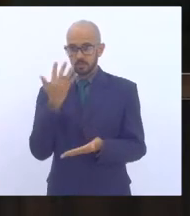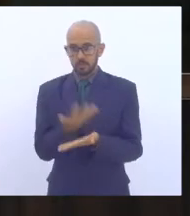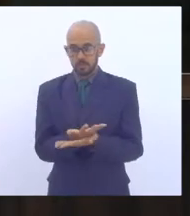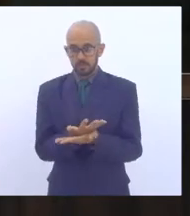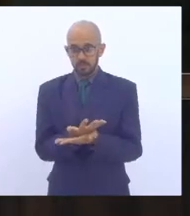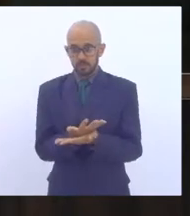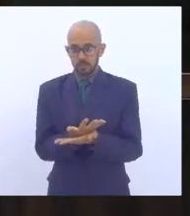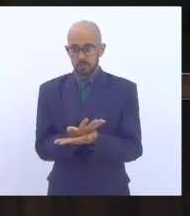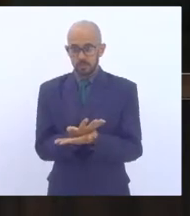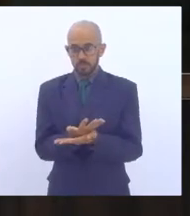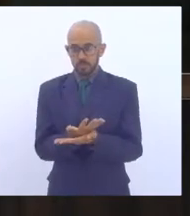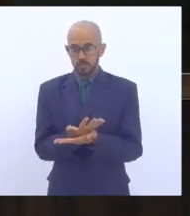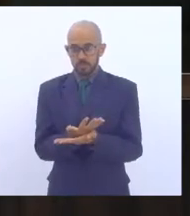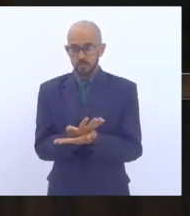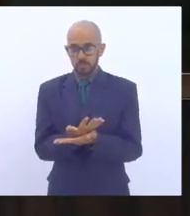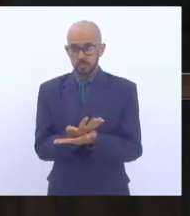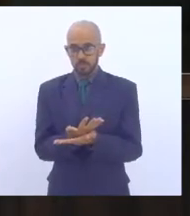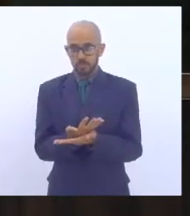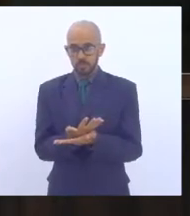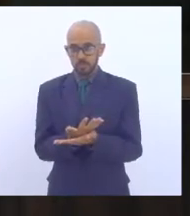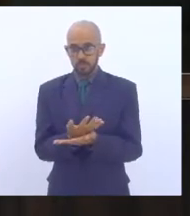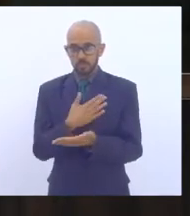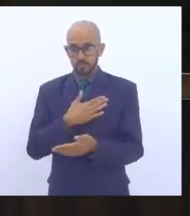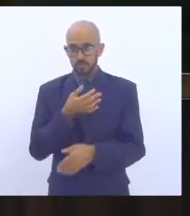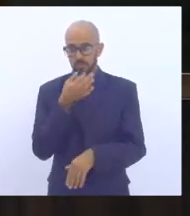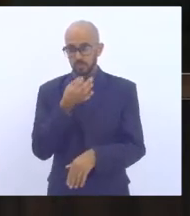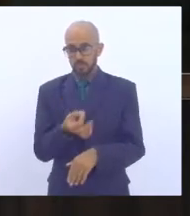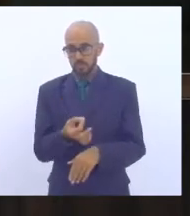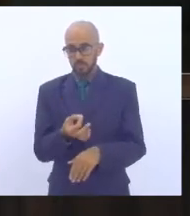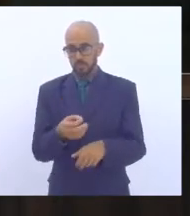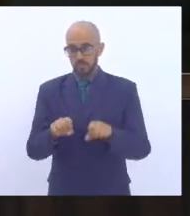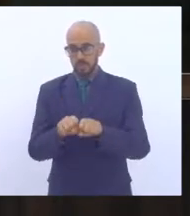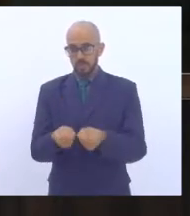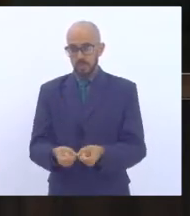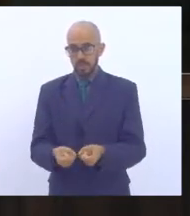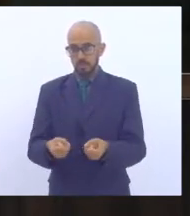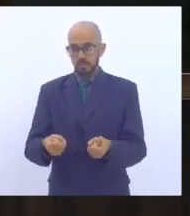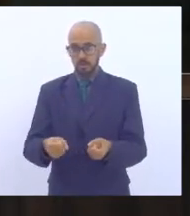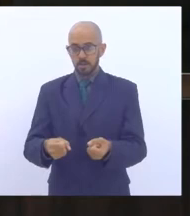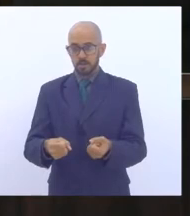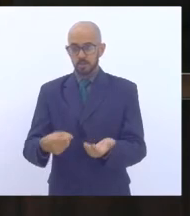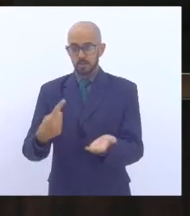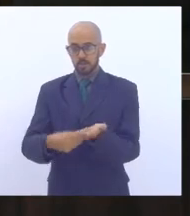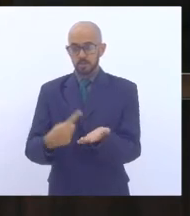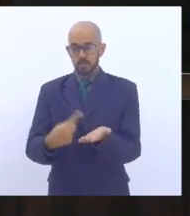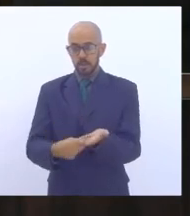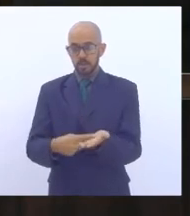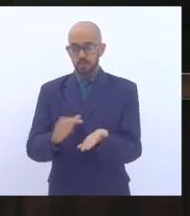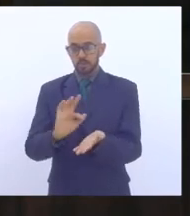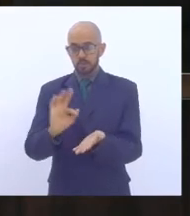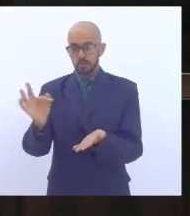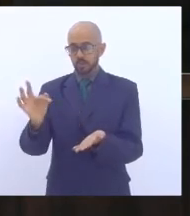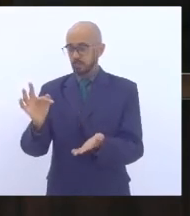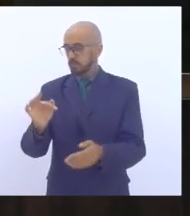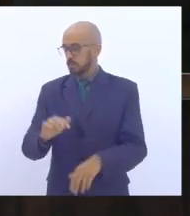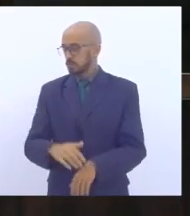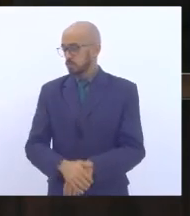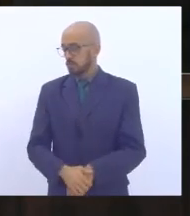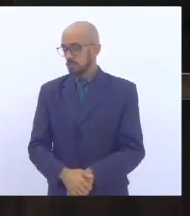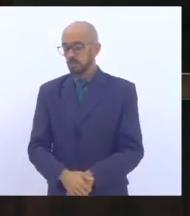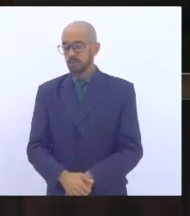congresso na minha opinião foi uma quebra de pacto federativo se o estado não puder